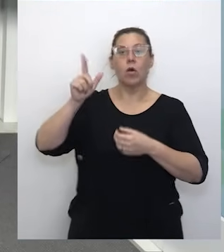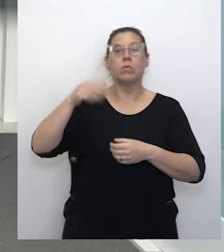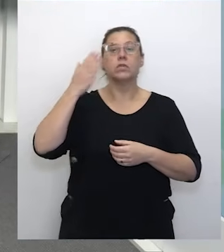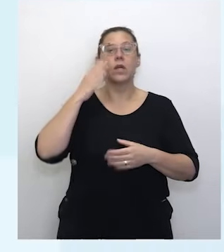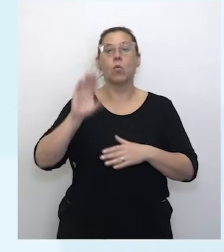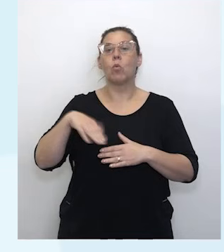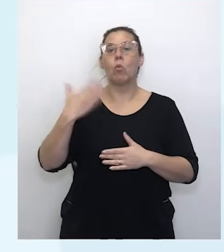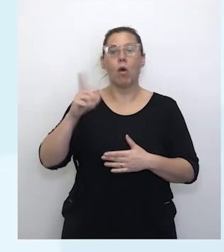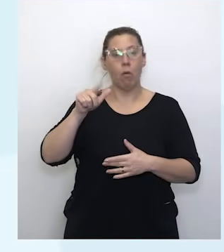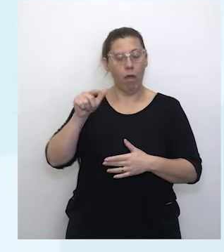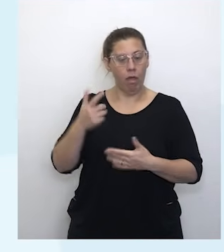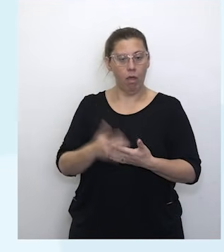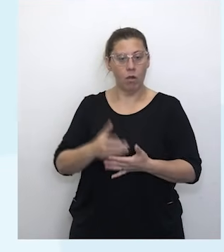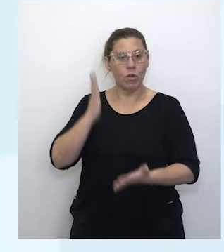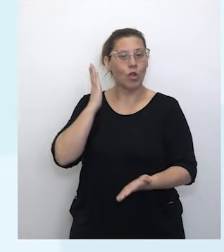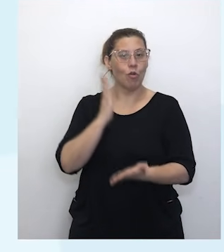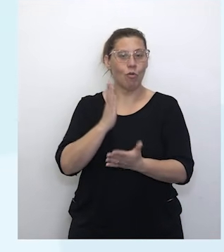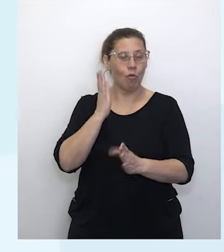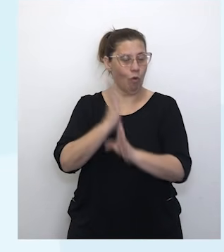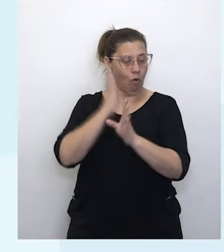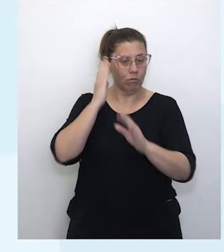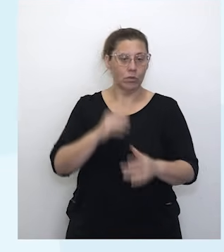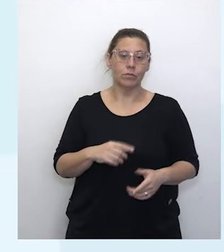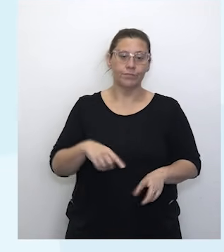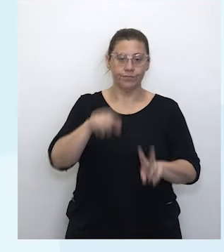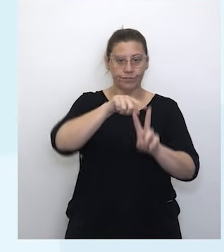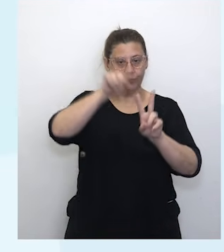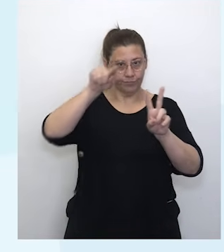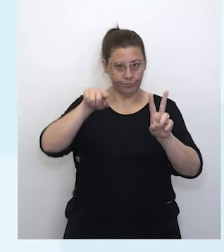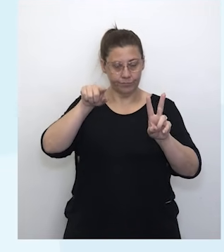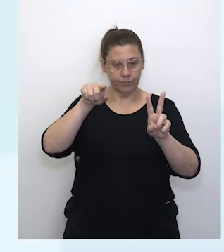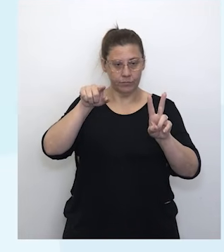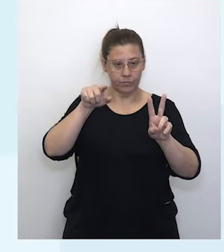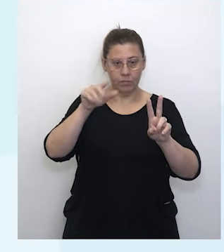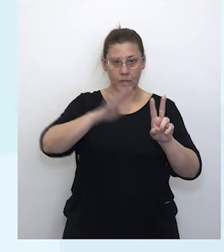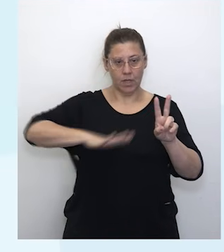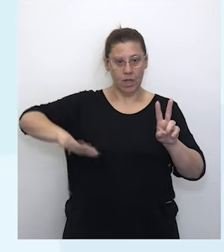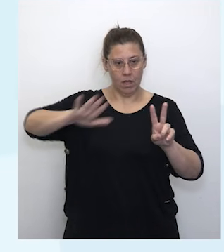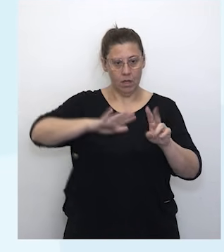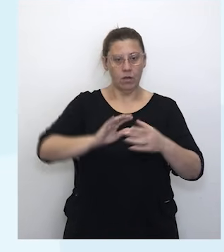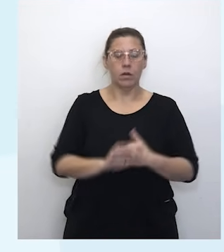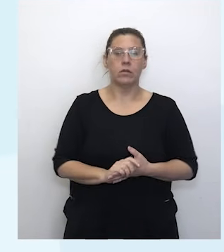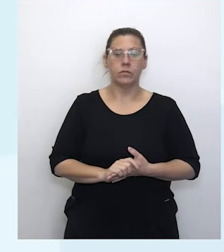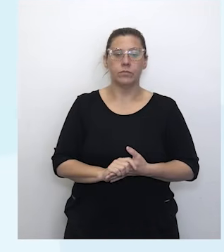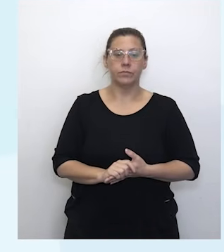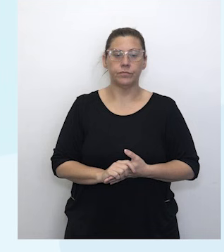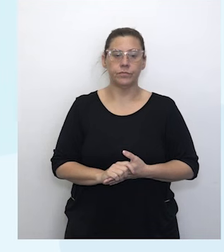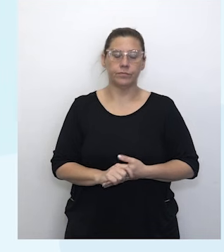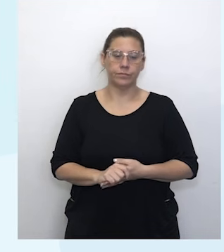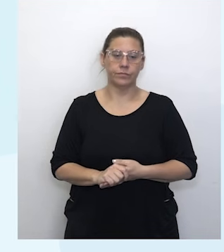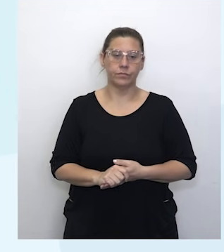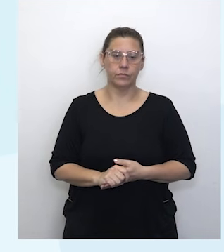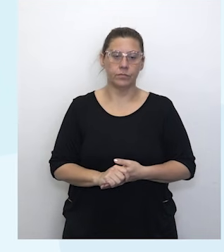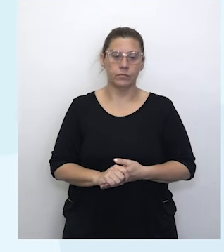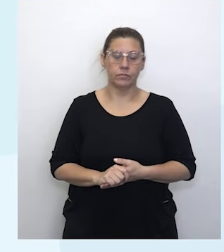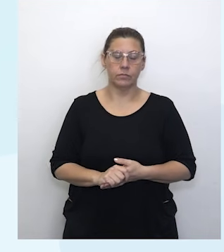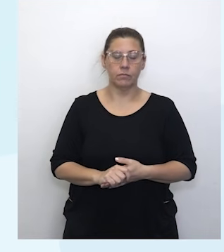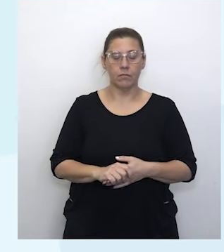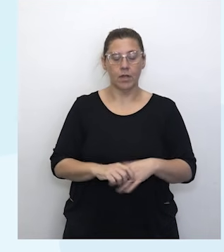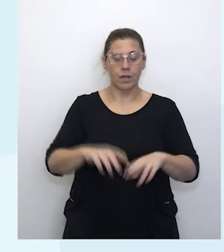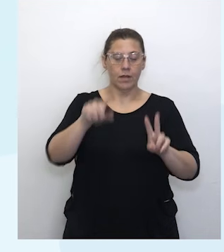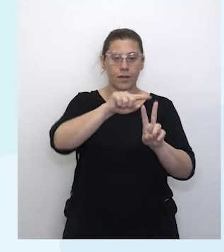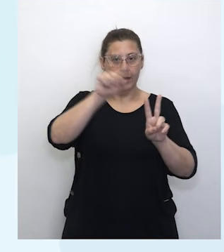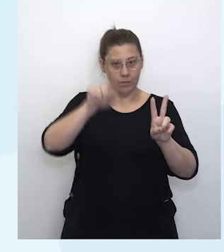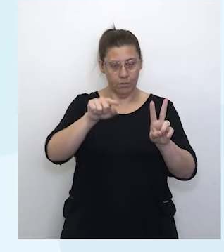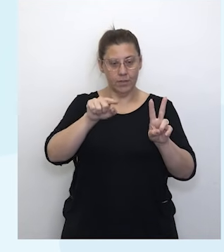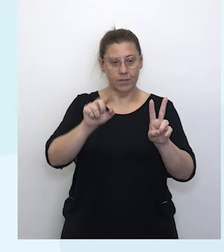desse quadrado? Eu acho a raiz quadrada deles, ó. Do lado da área. Então, o lado desse quadrado vai ser a raiz quadrada